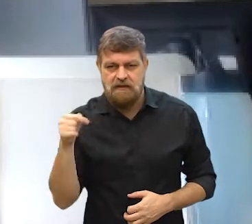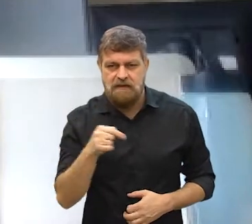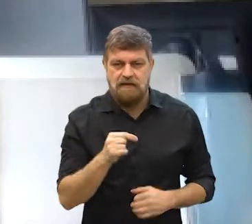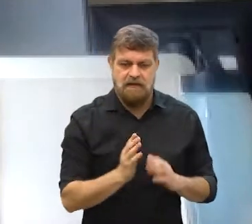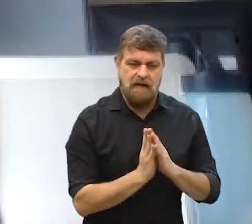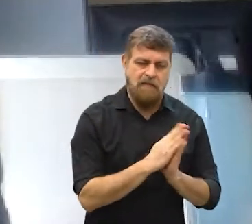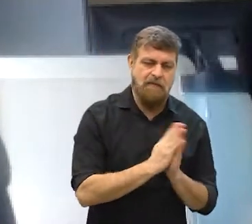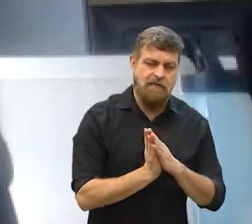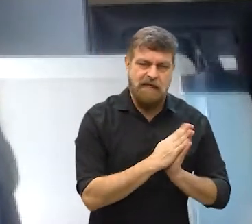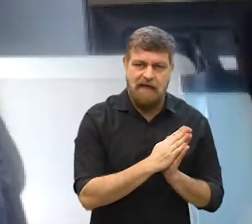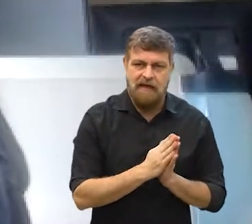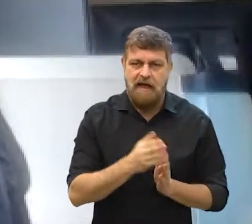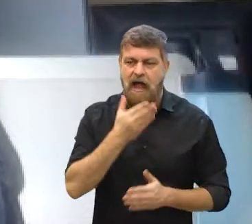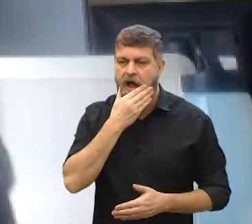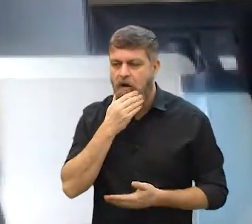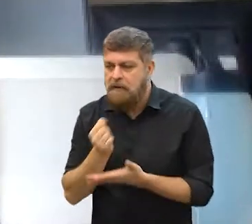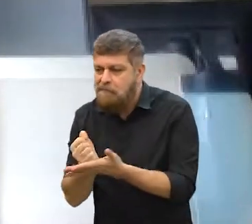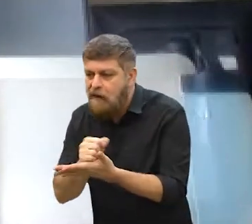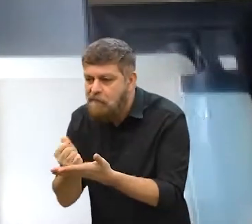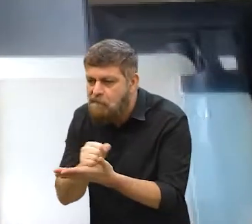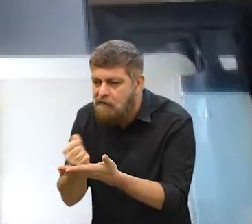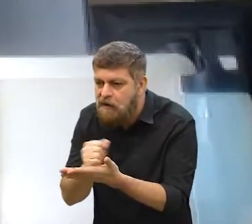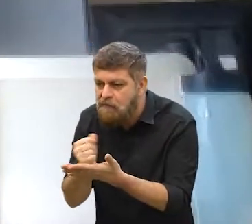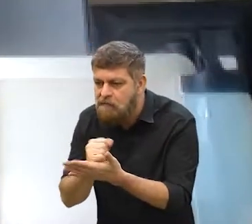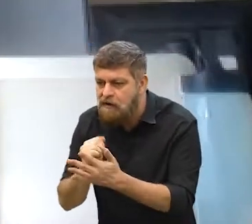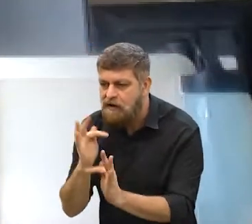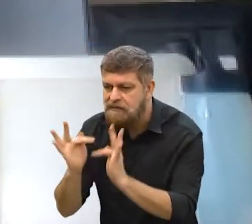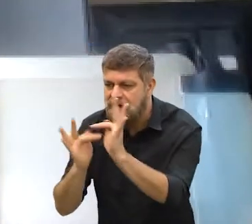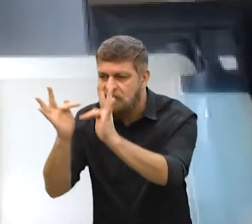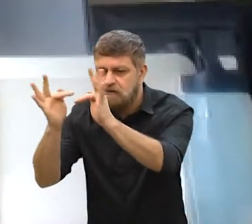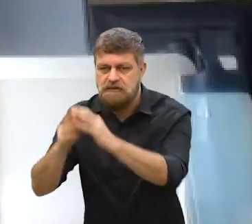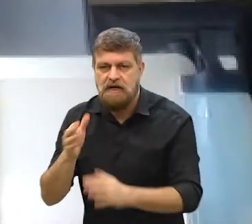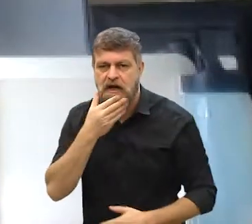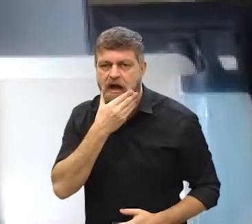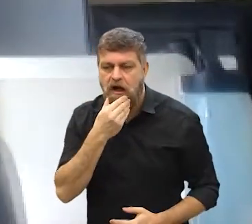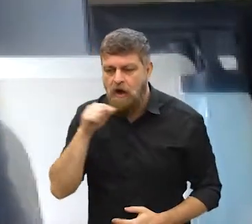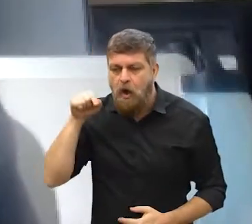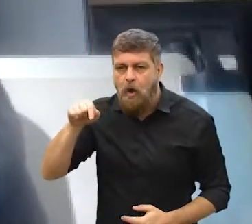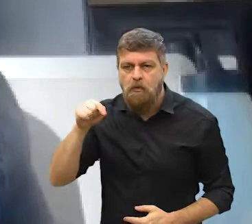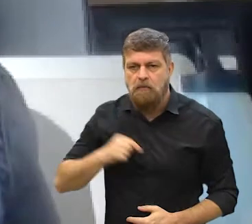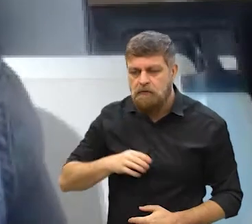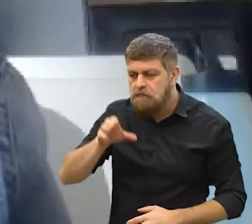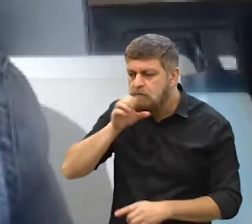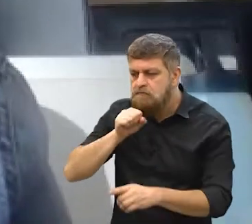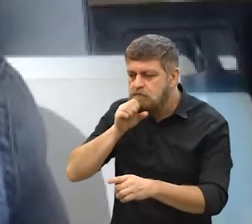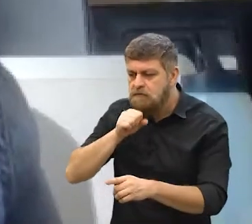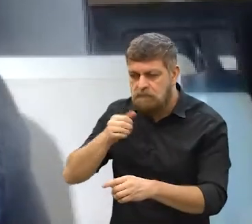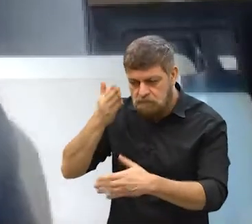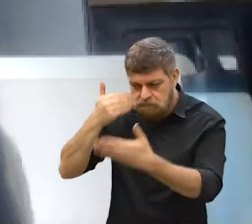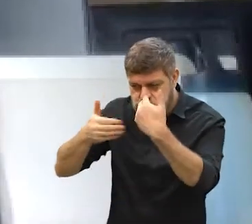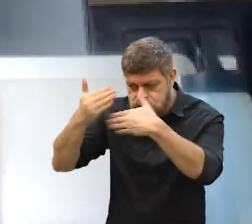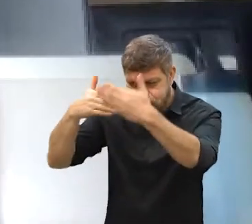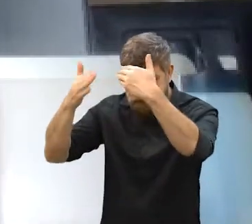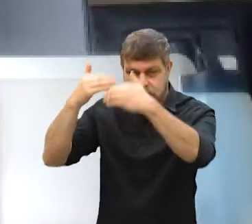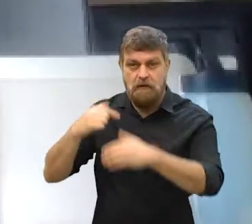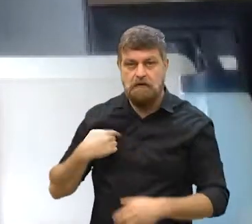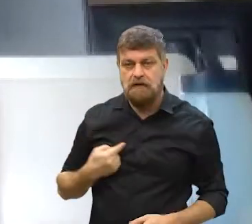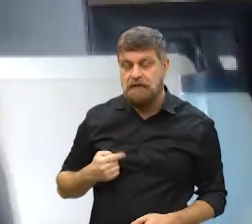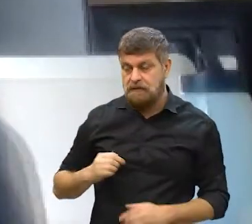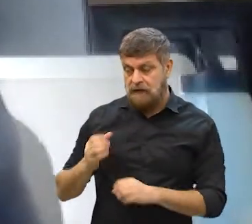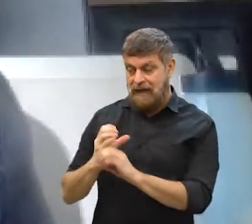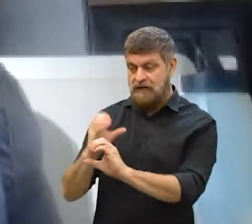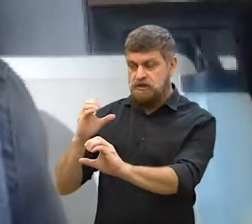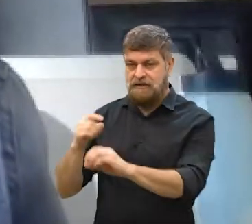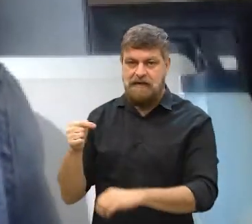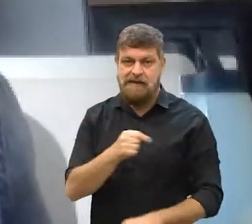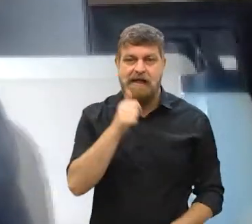ganhavam bonecas, né? Então, eu acho que com os videogames os homens se desenvolveram mais na engenharia,